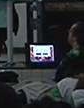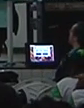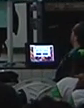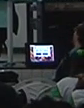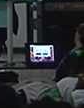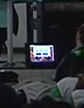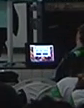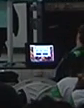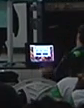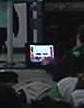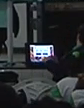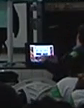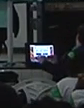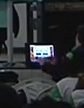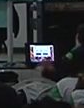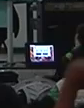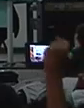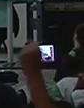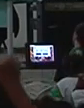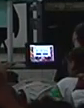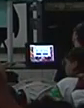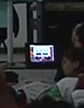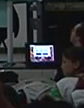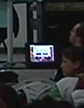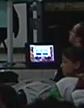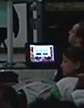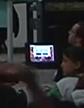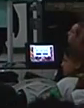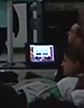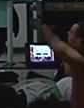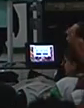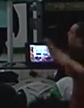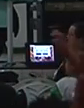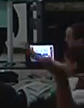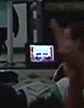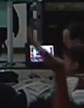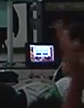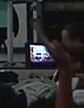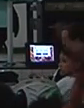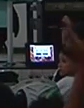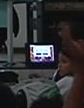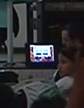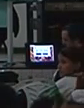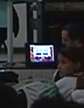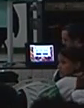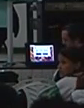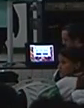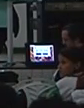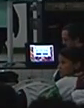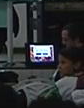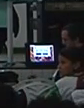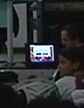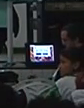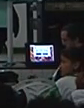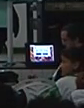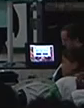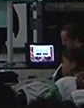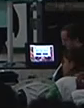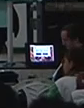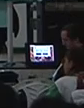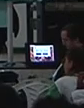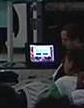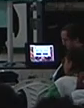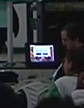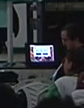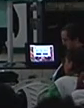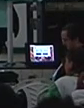segundo lugar em Pernambuco na qualidade da educação oferecida. Então, eu não tenho nada a esconder sobre